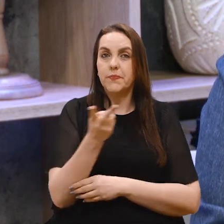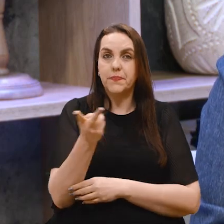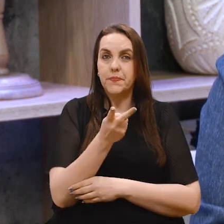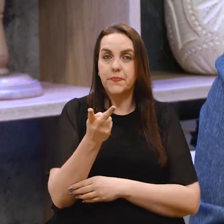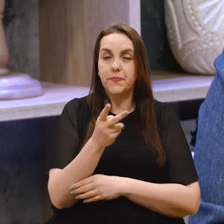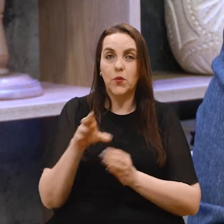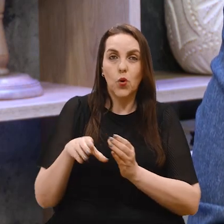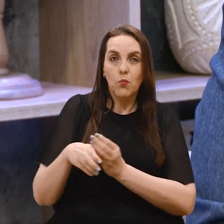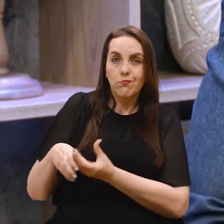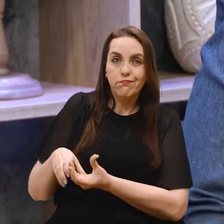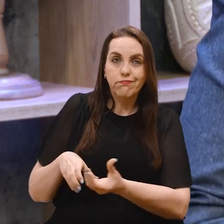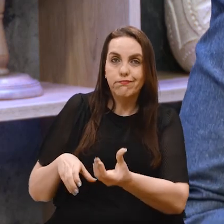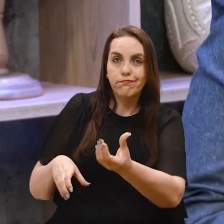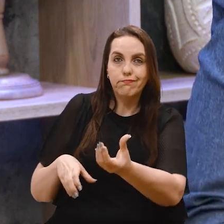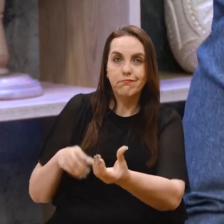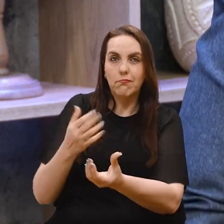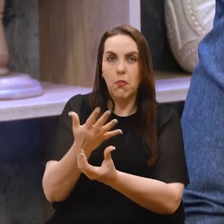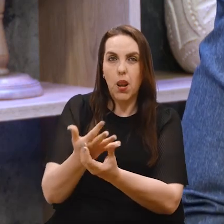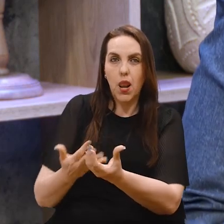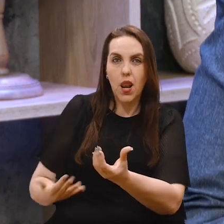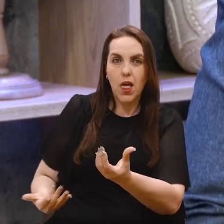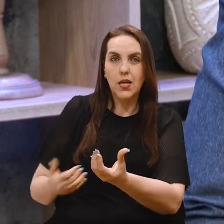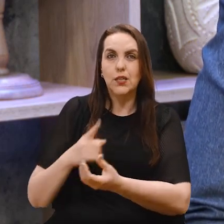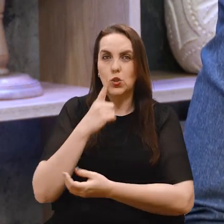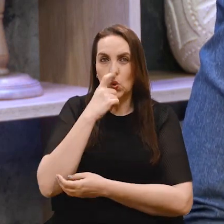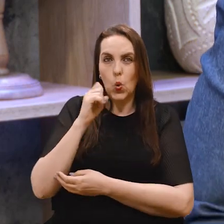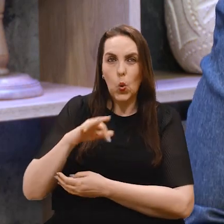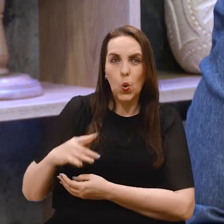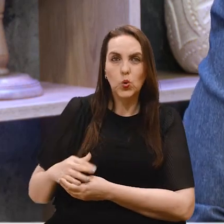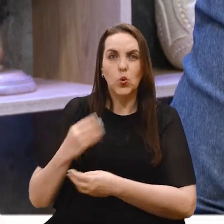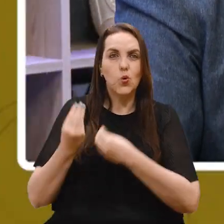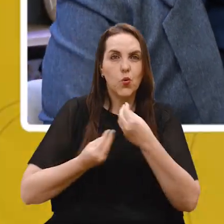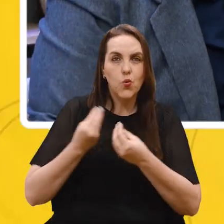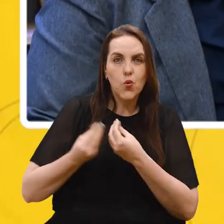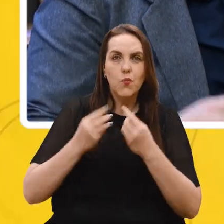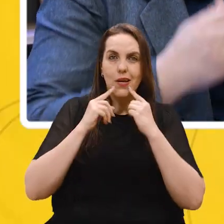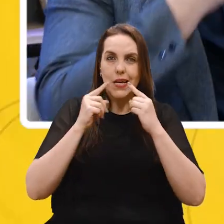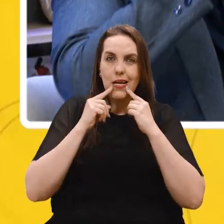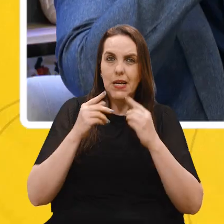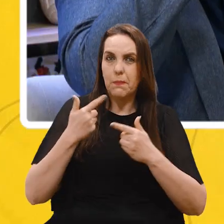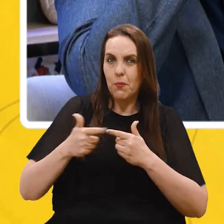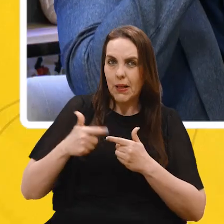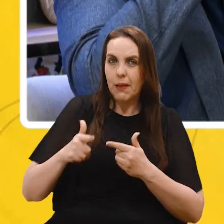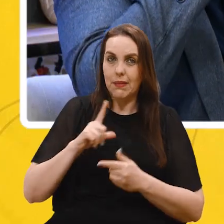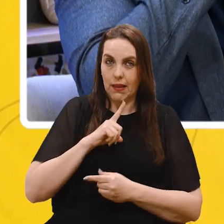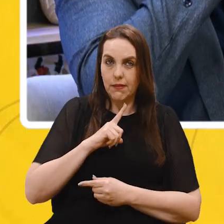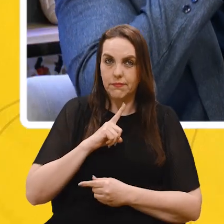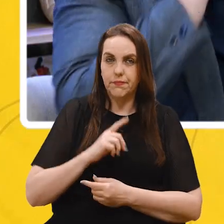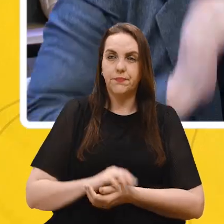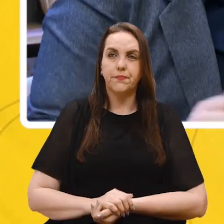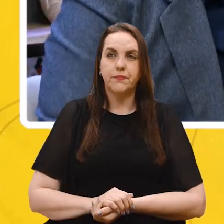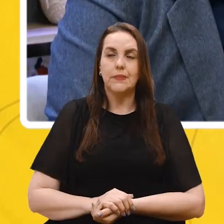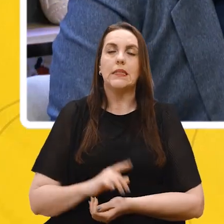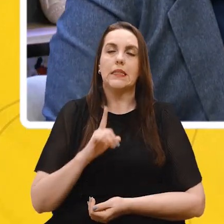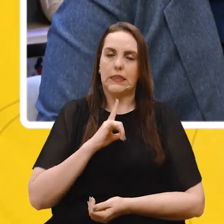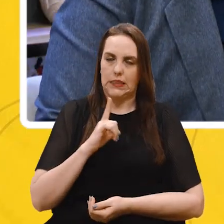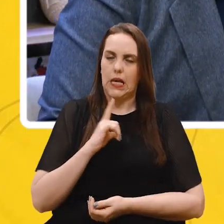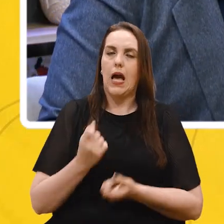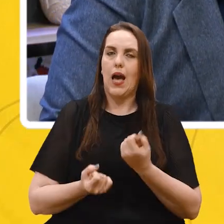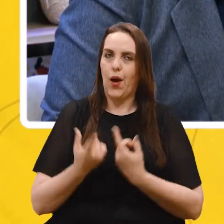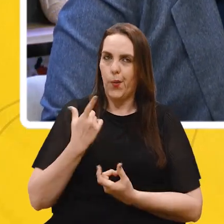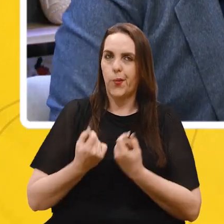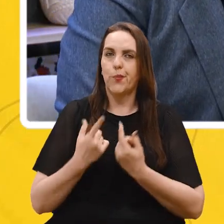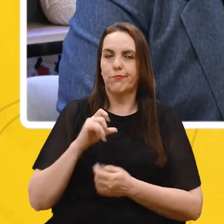saneamento ali no bairro? Existem algumas reivindicações, problemas? Tem uns esgotos ali que estão...